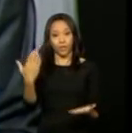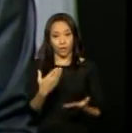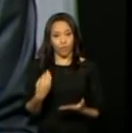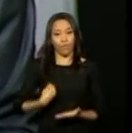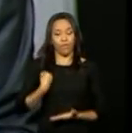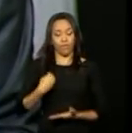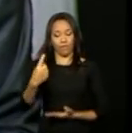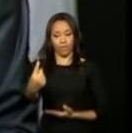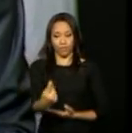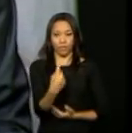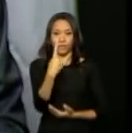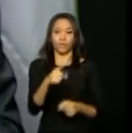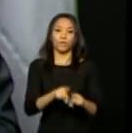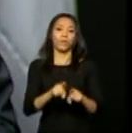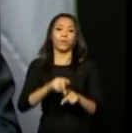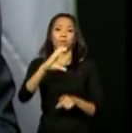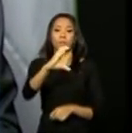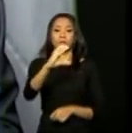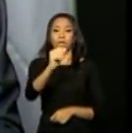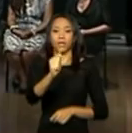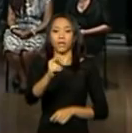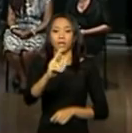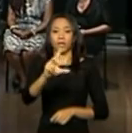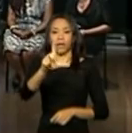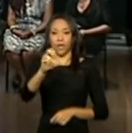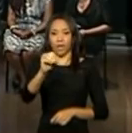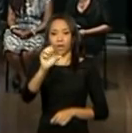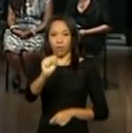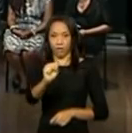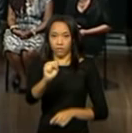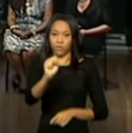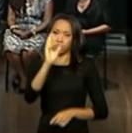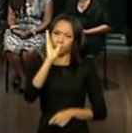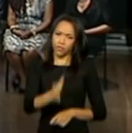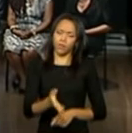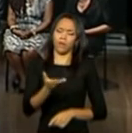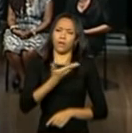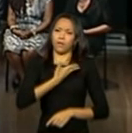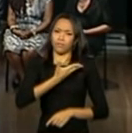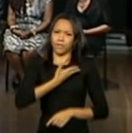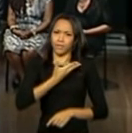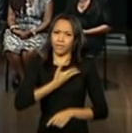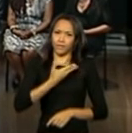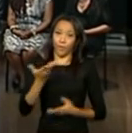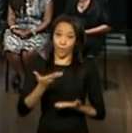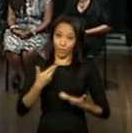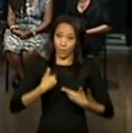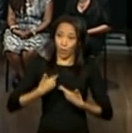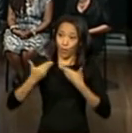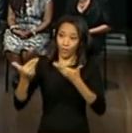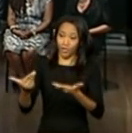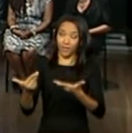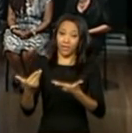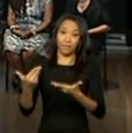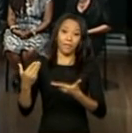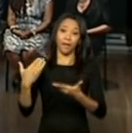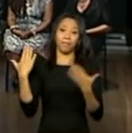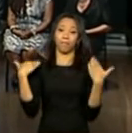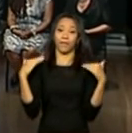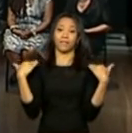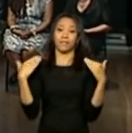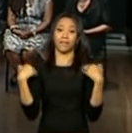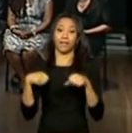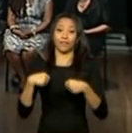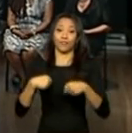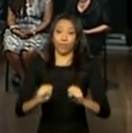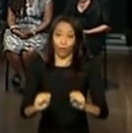manifestar, Carlos Gabas, que já é meu amigo a essa altura, está me convidando para dar um passeio de moto.